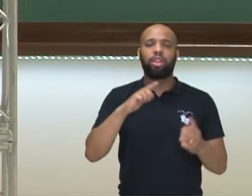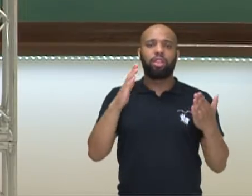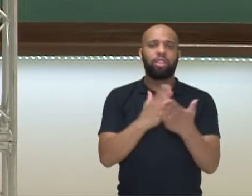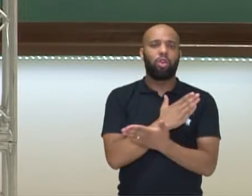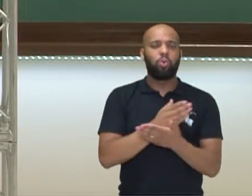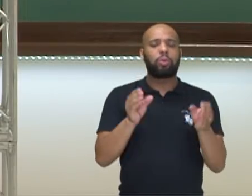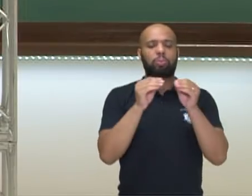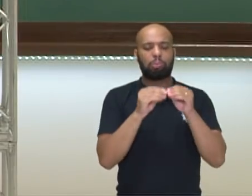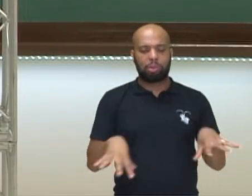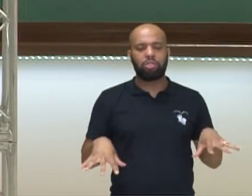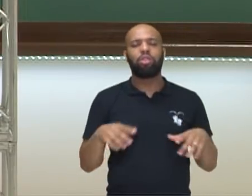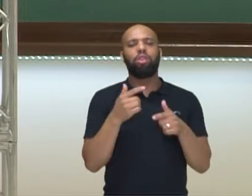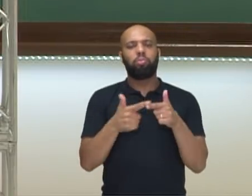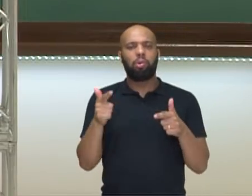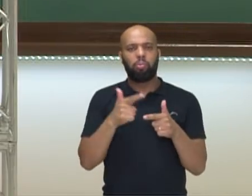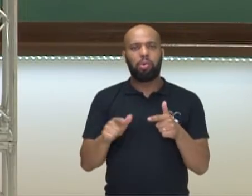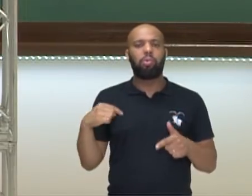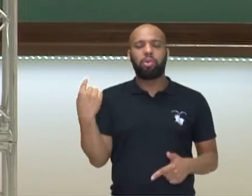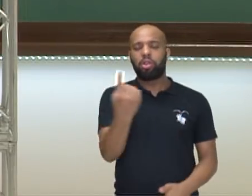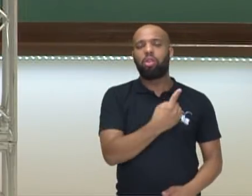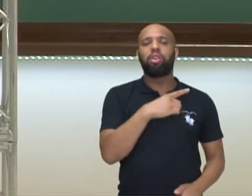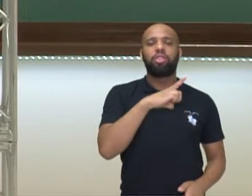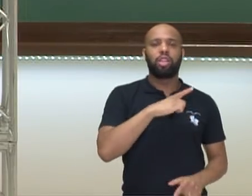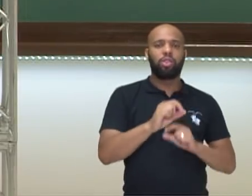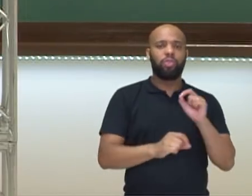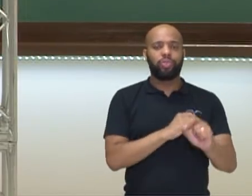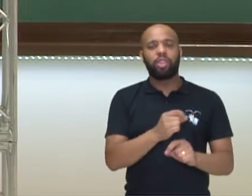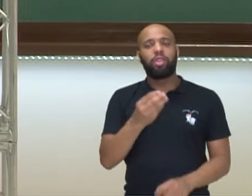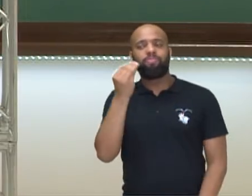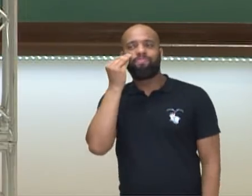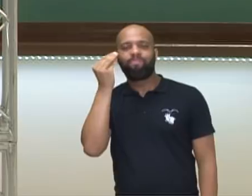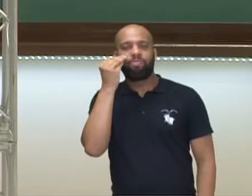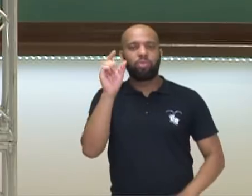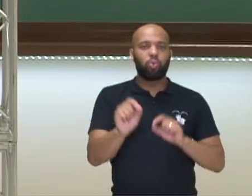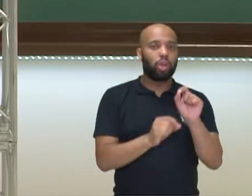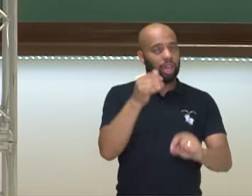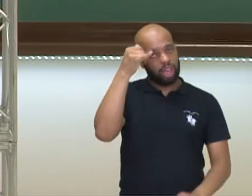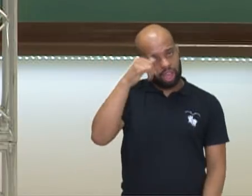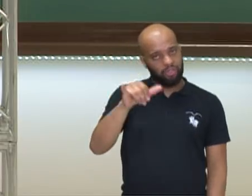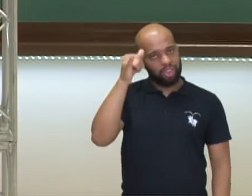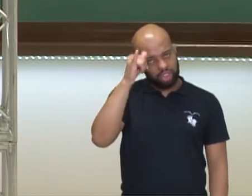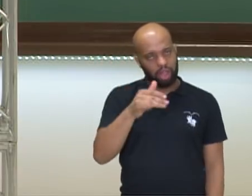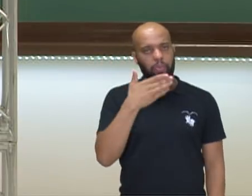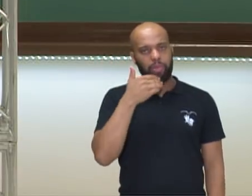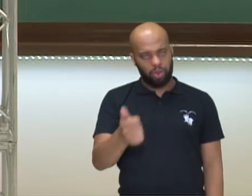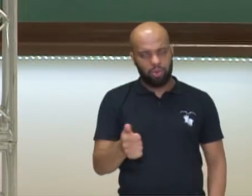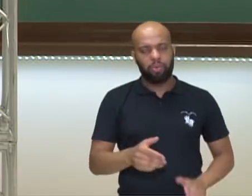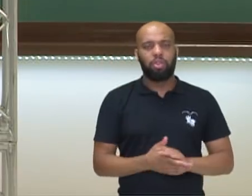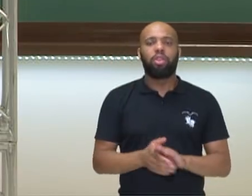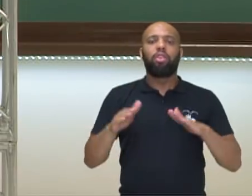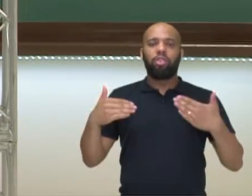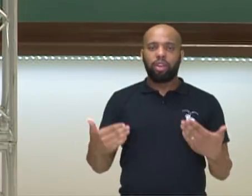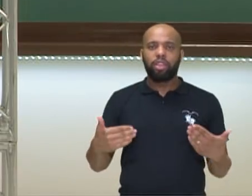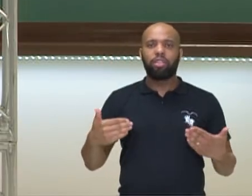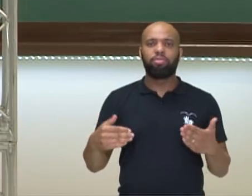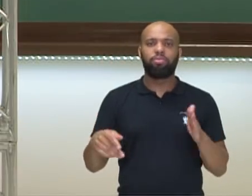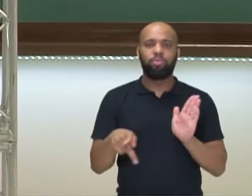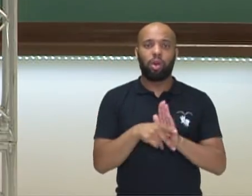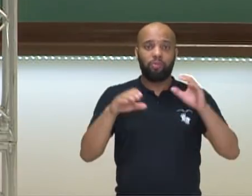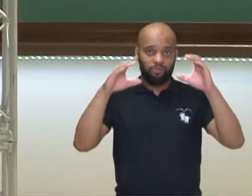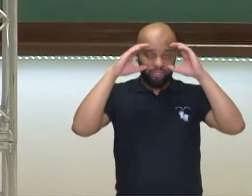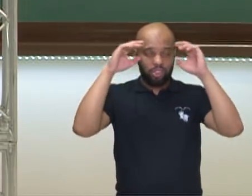alguns problemas que a gente tem que estar buscando aí evitar, tá? Então, para a